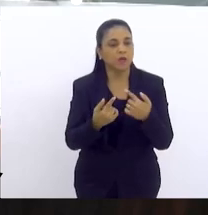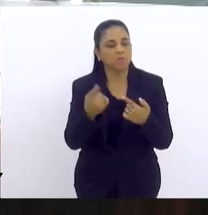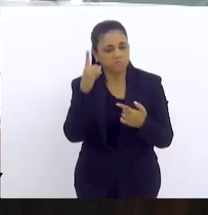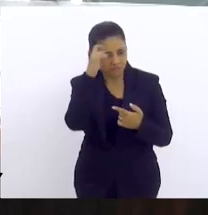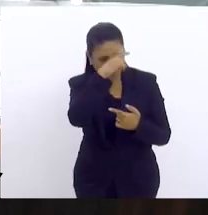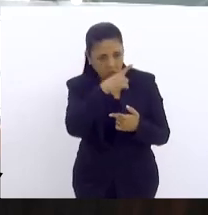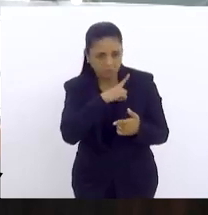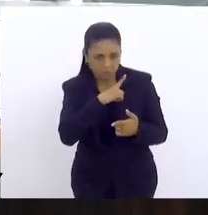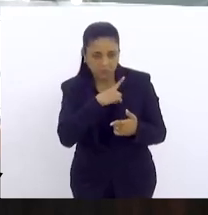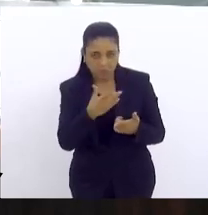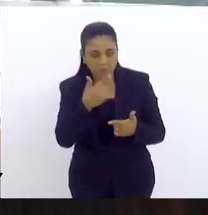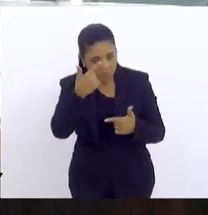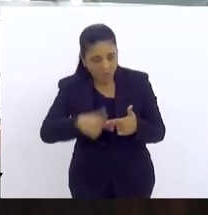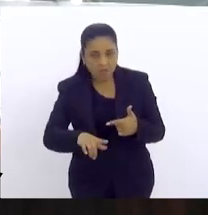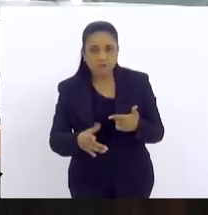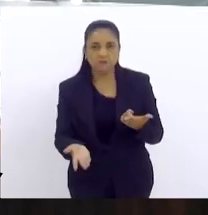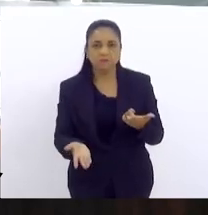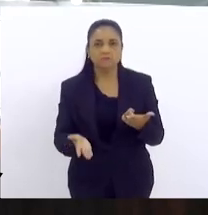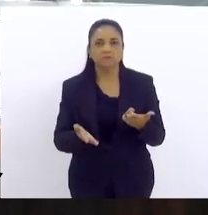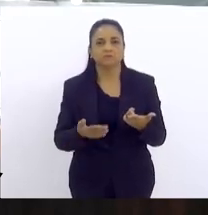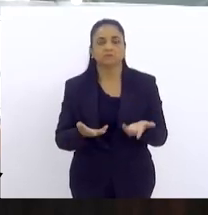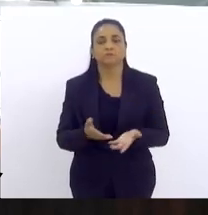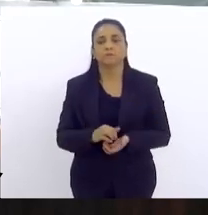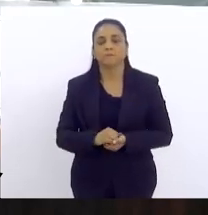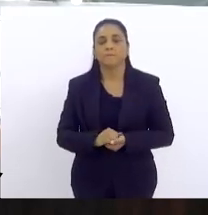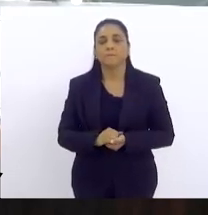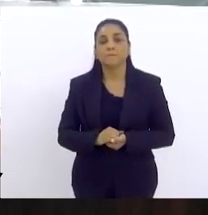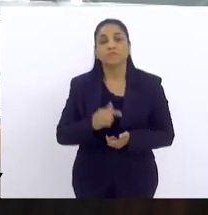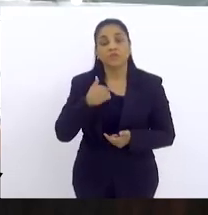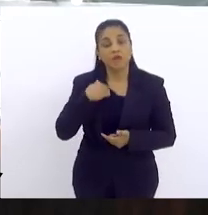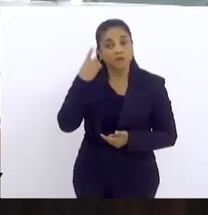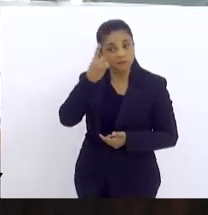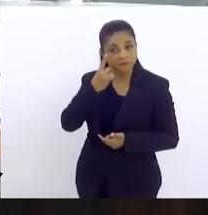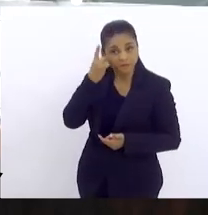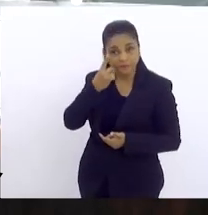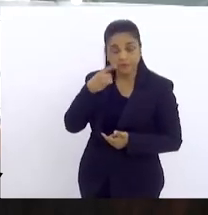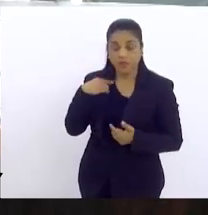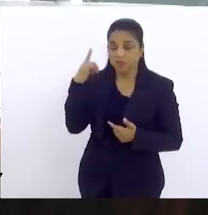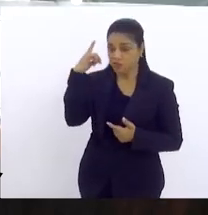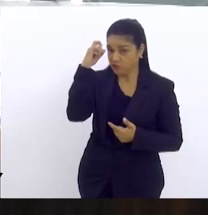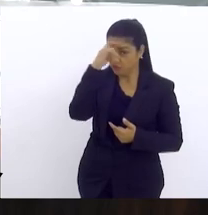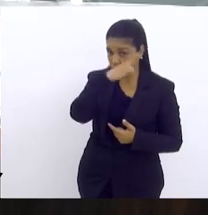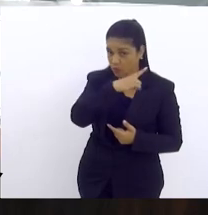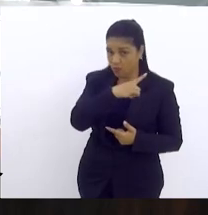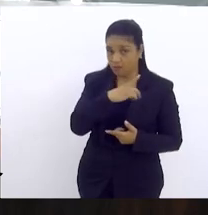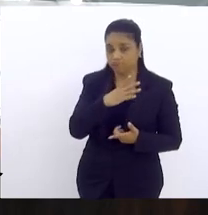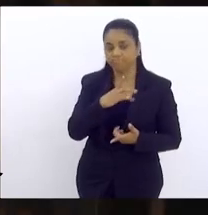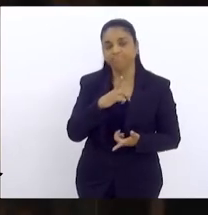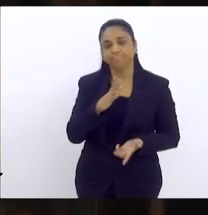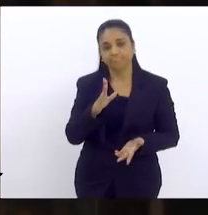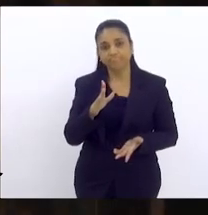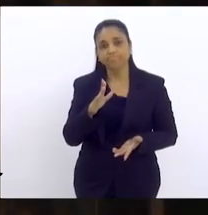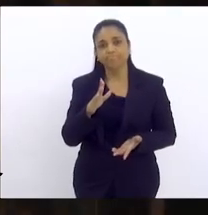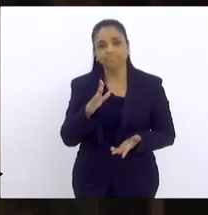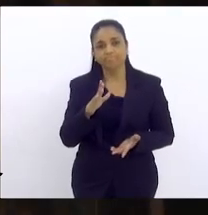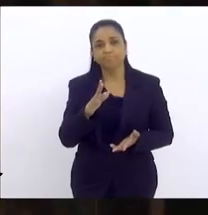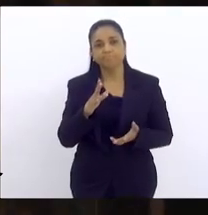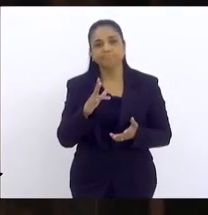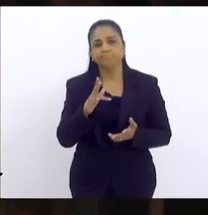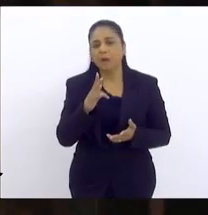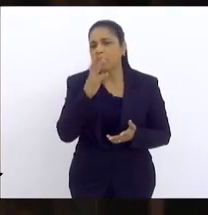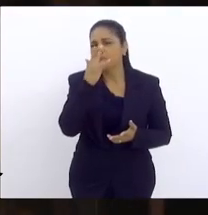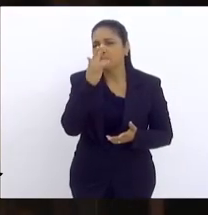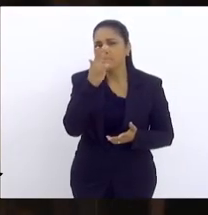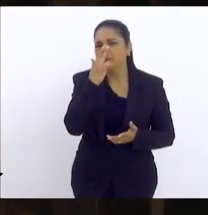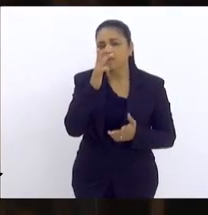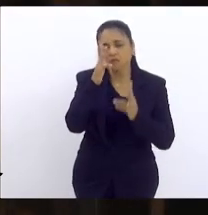desenvolver melhor do que o senhor já estão desenvolvendo a dificuldade ela é Ela é muito parecida com